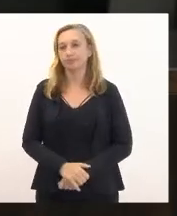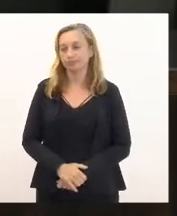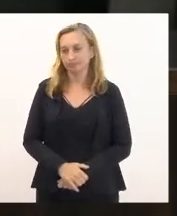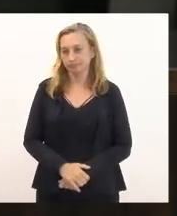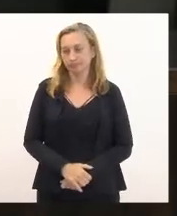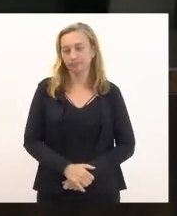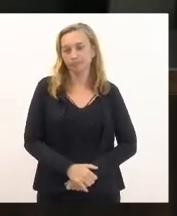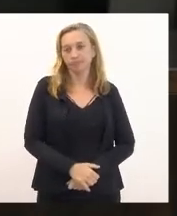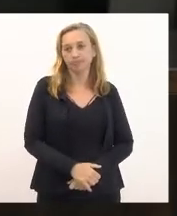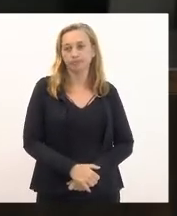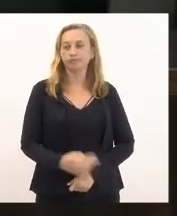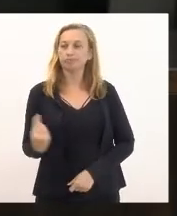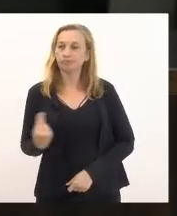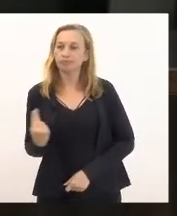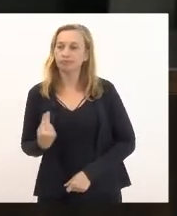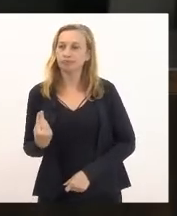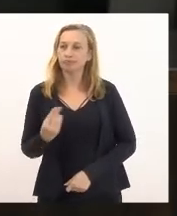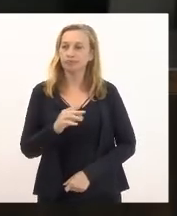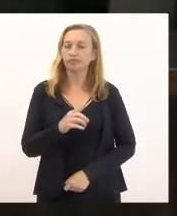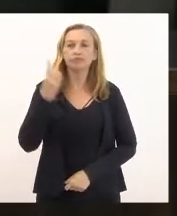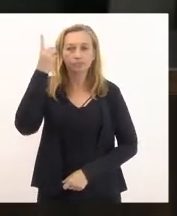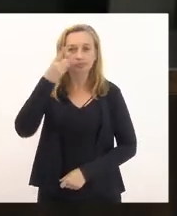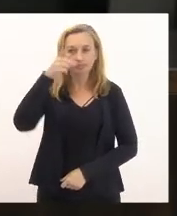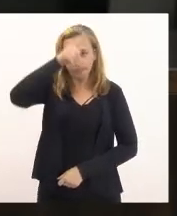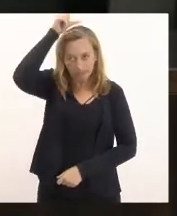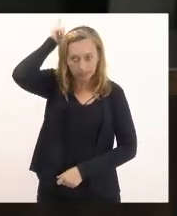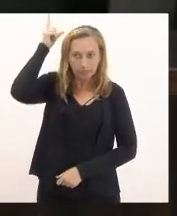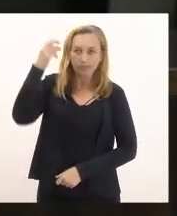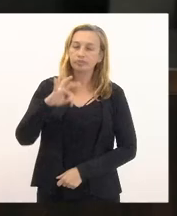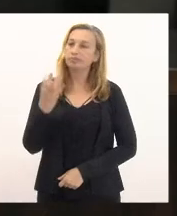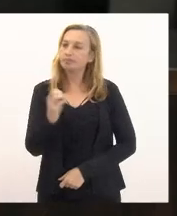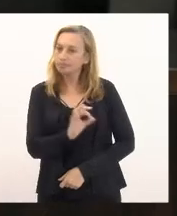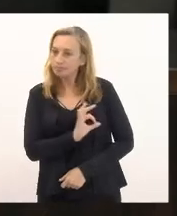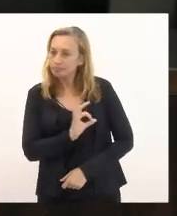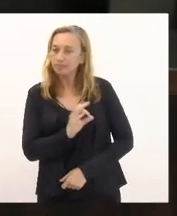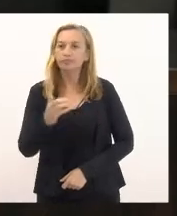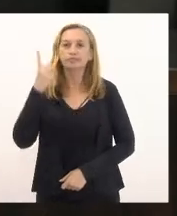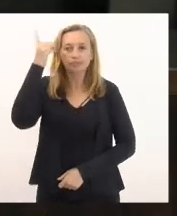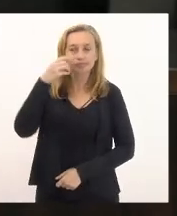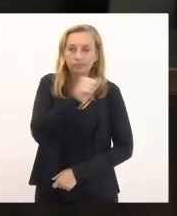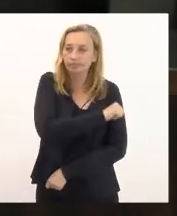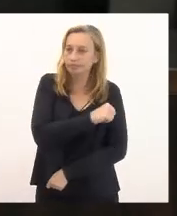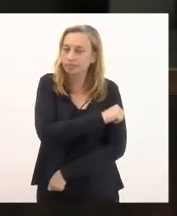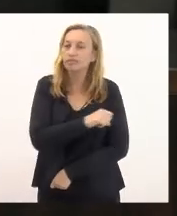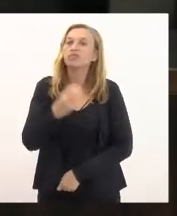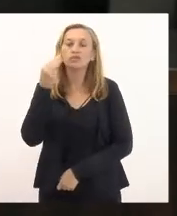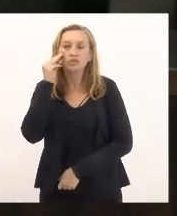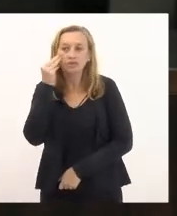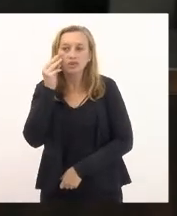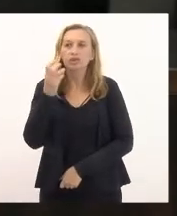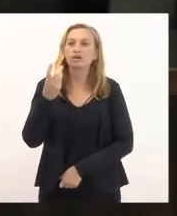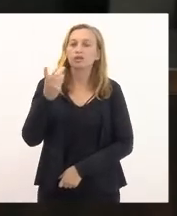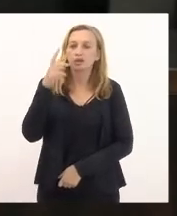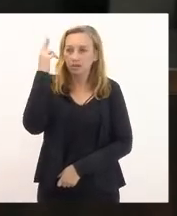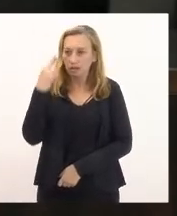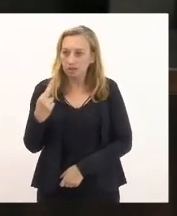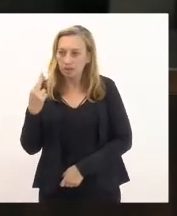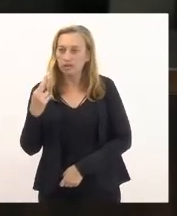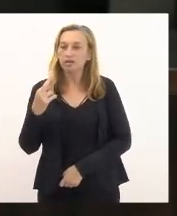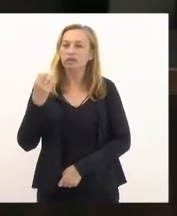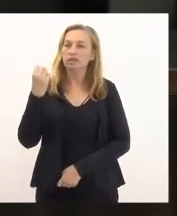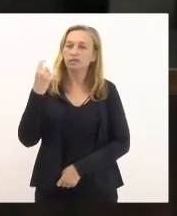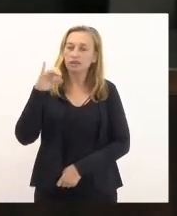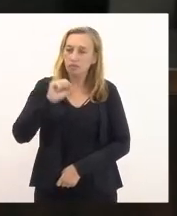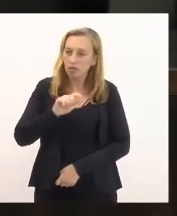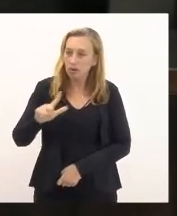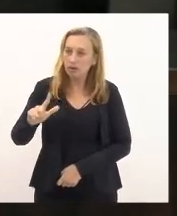Então vamos escolher coautorias. Deputado Luiz Paulo, deputada Marta, deputada enfermeira, deputado Valdec, Renata, Samuel